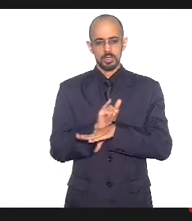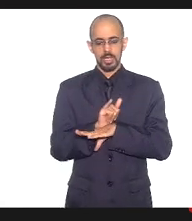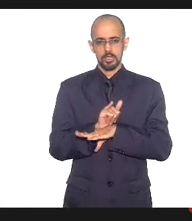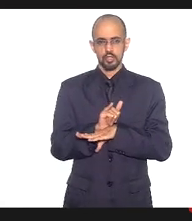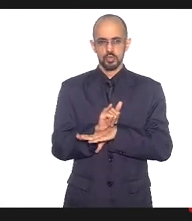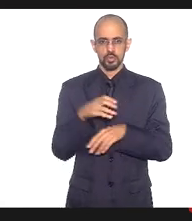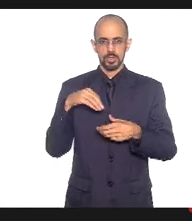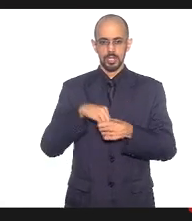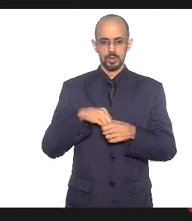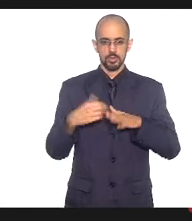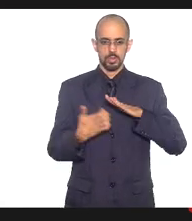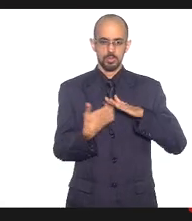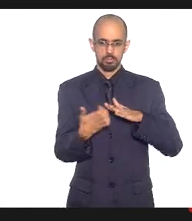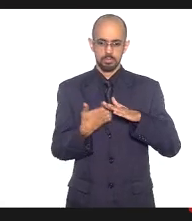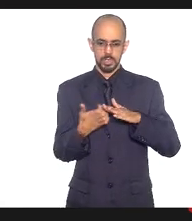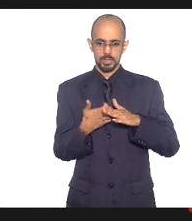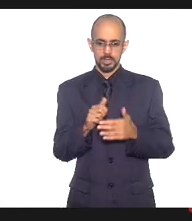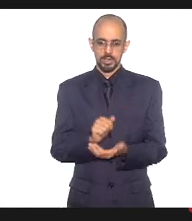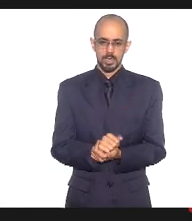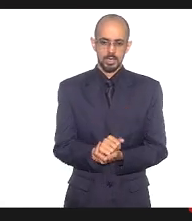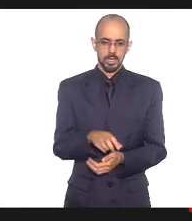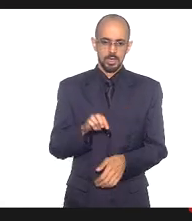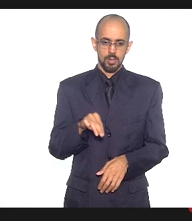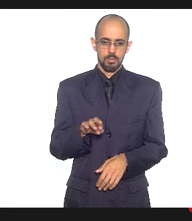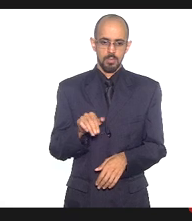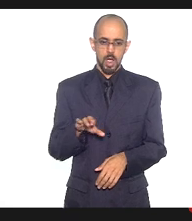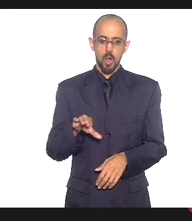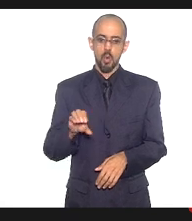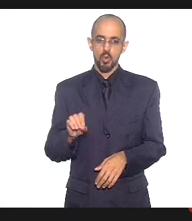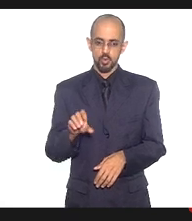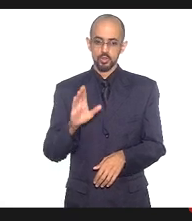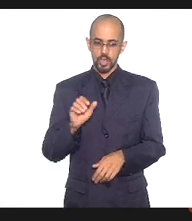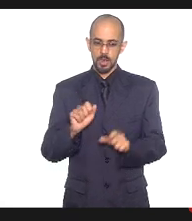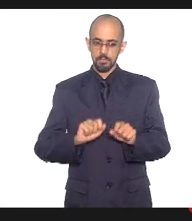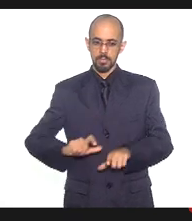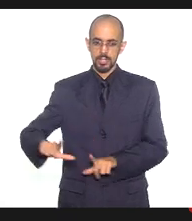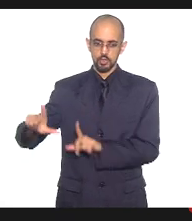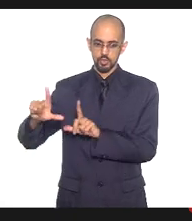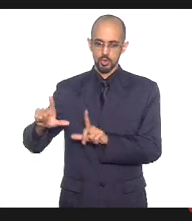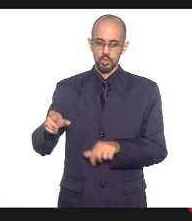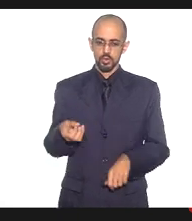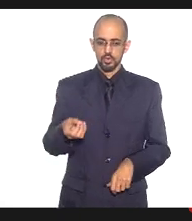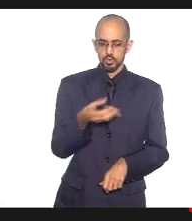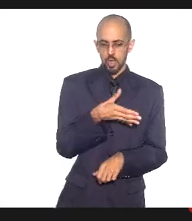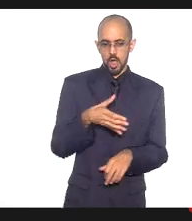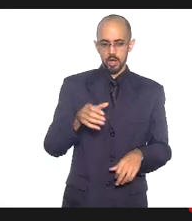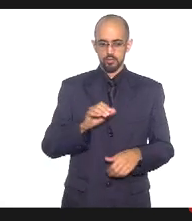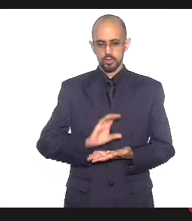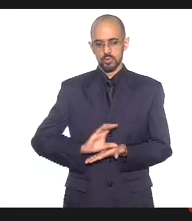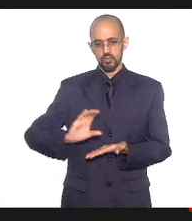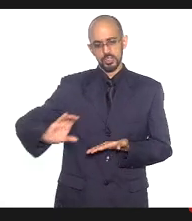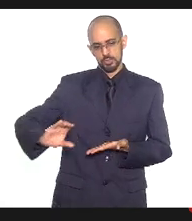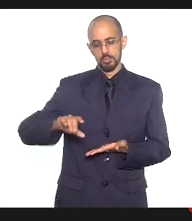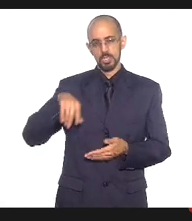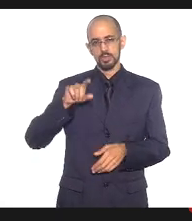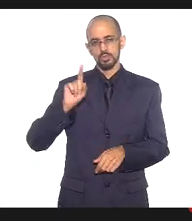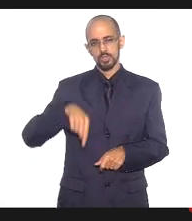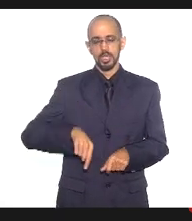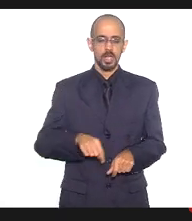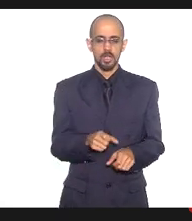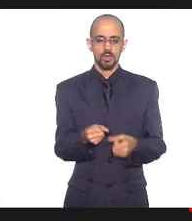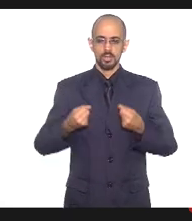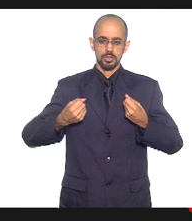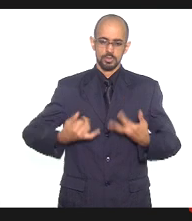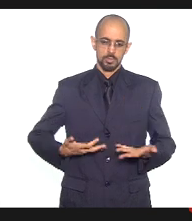agora eu já reparei até que o Mauro já passou de slide, já estamos no slide dos novos investimentos, e acho que fala bem com essa parte da narrativa que eu estou